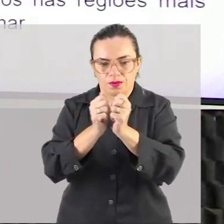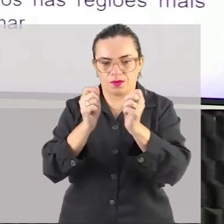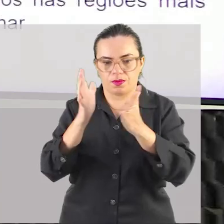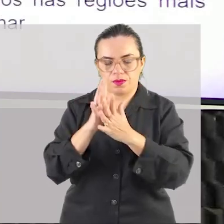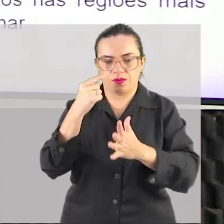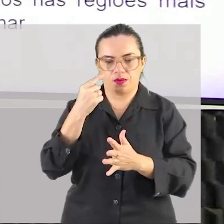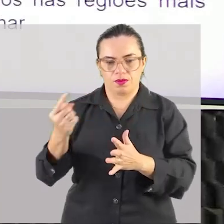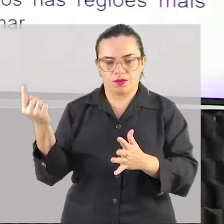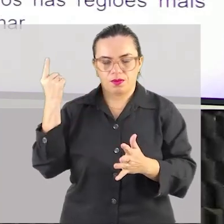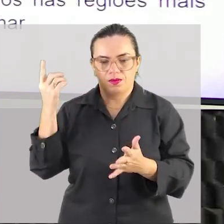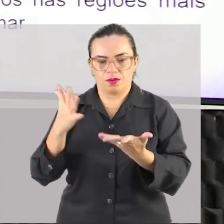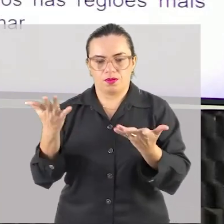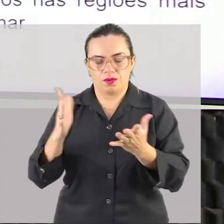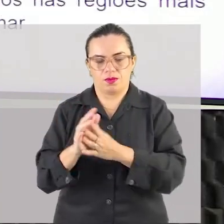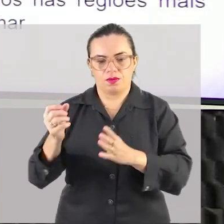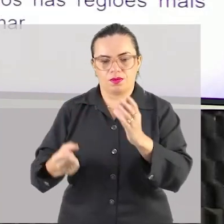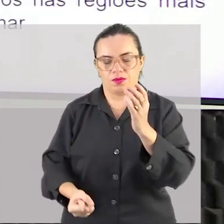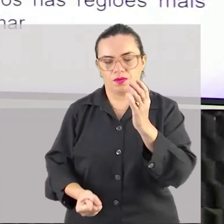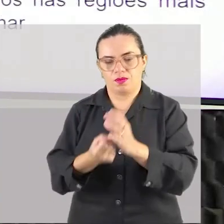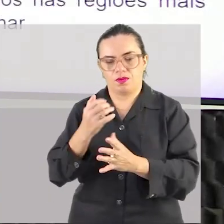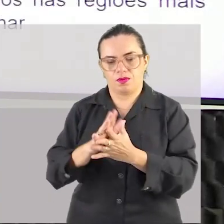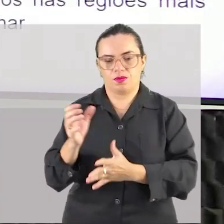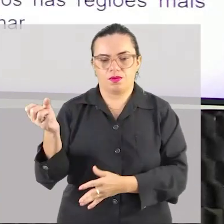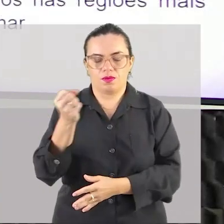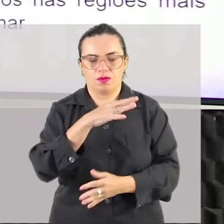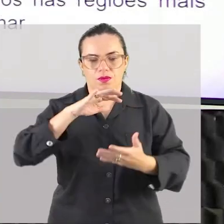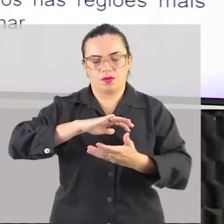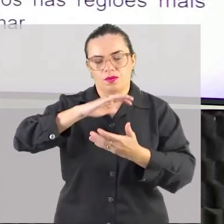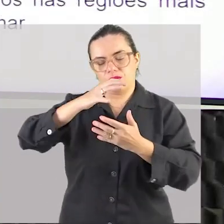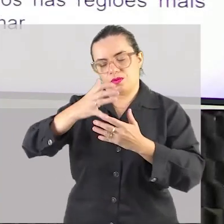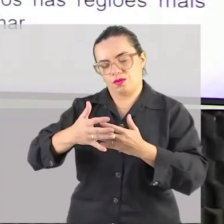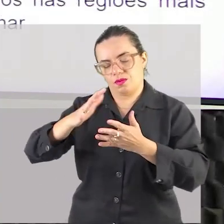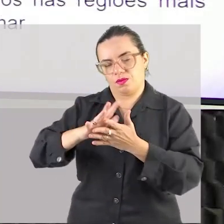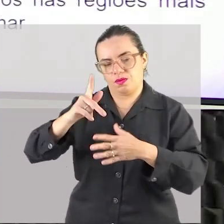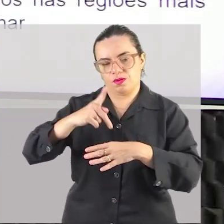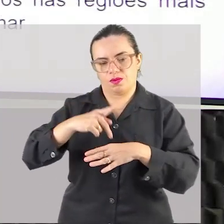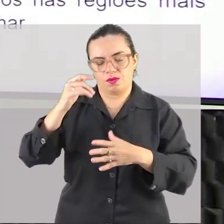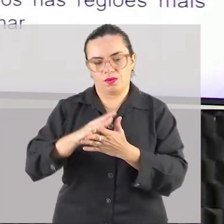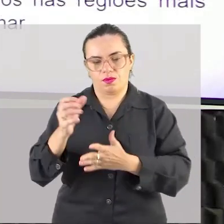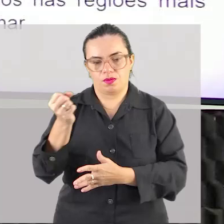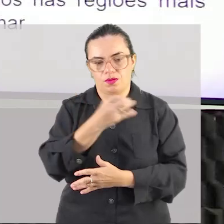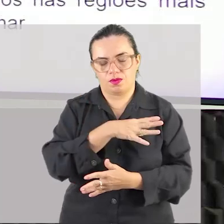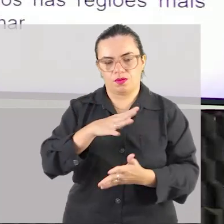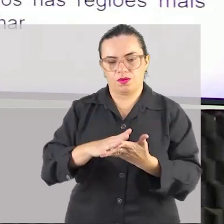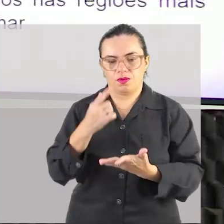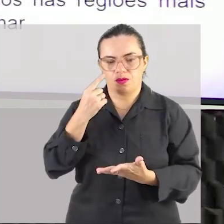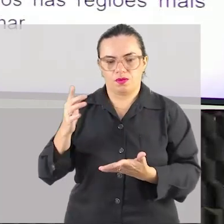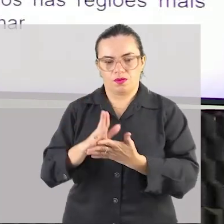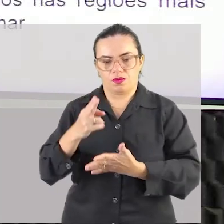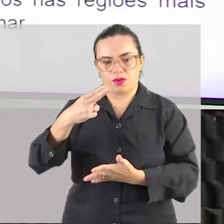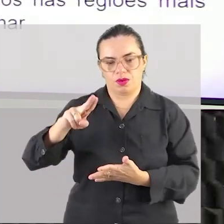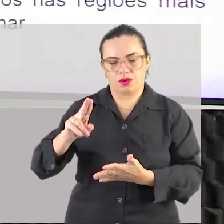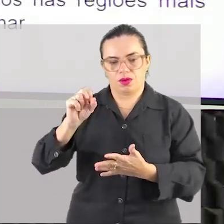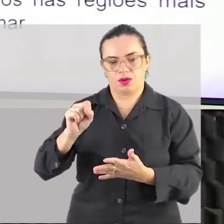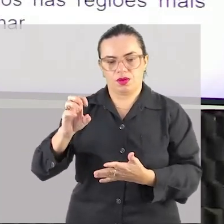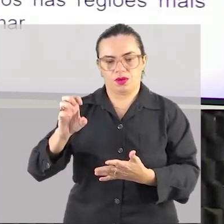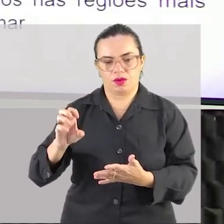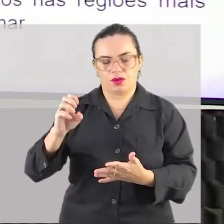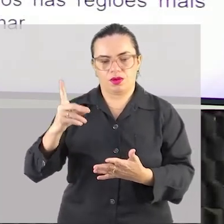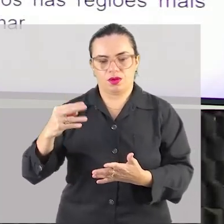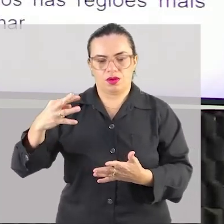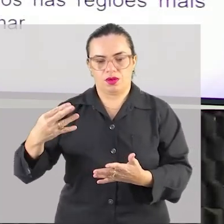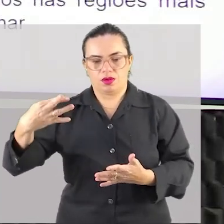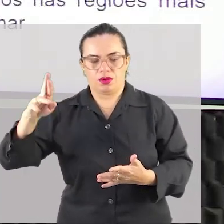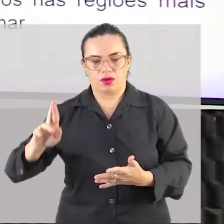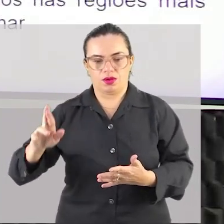Essa compactação de sedimentos dá origem a uma nova camada rochosa, que nós vamos chamar de rocha sedimentar. Então anote aí,